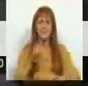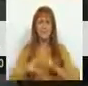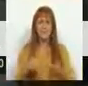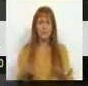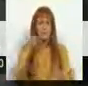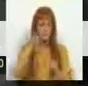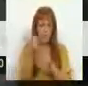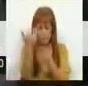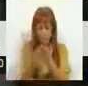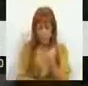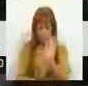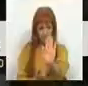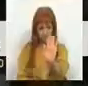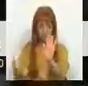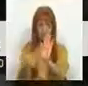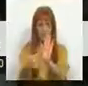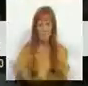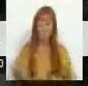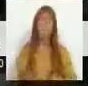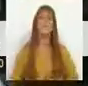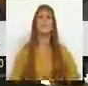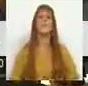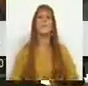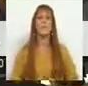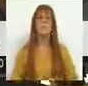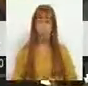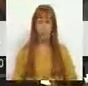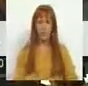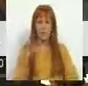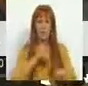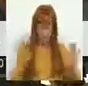àquilo que neste requerimento está contido. Os senhores deputados, perante